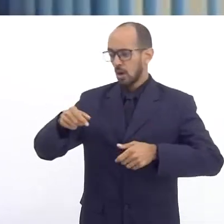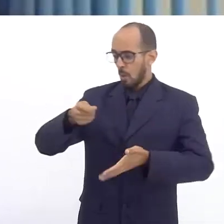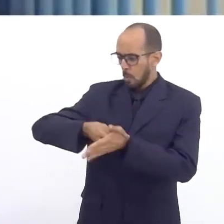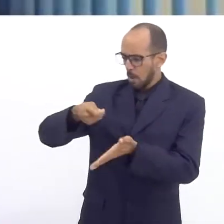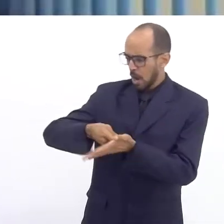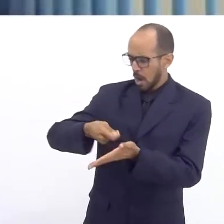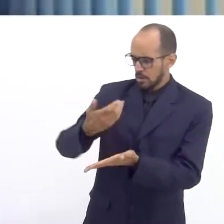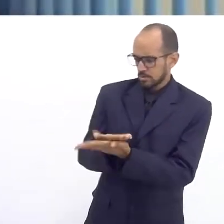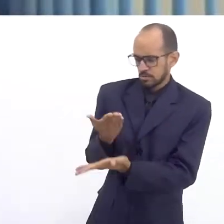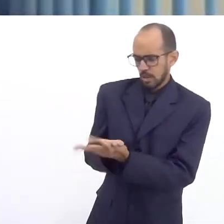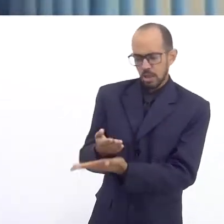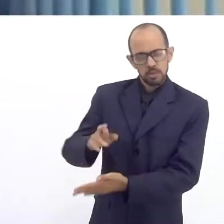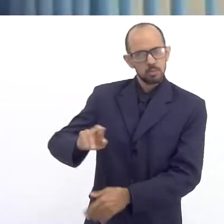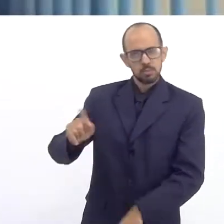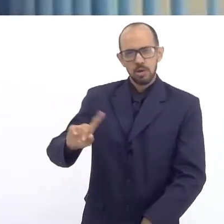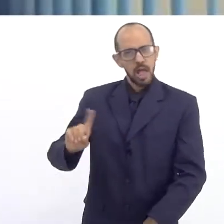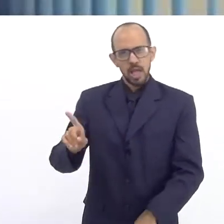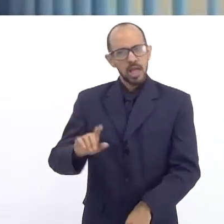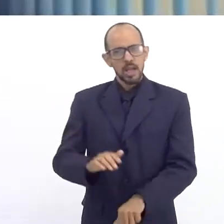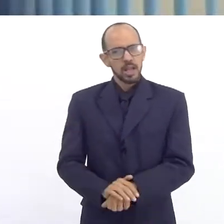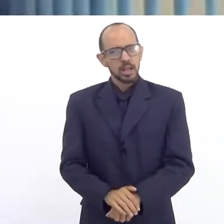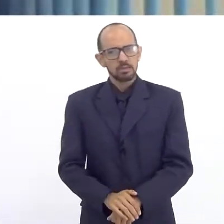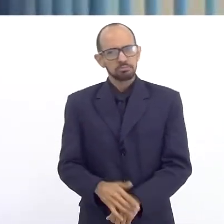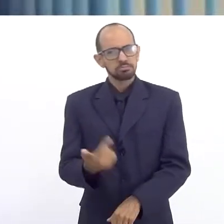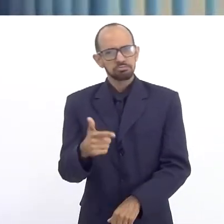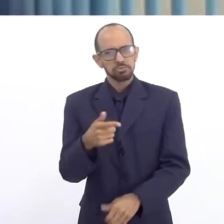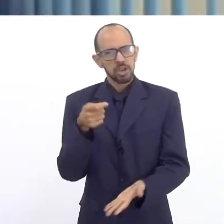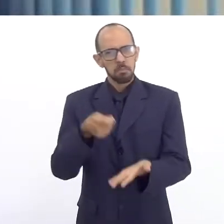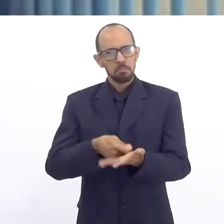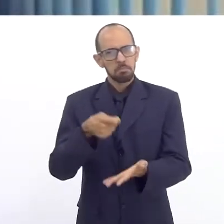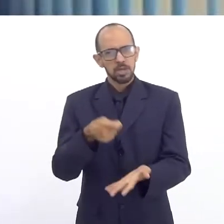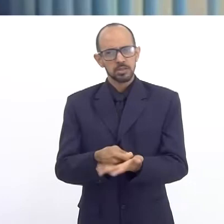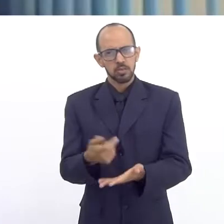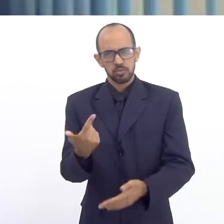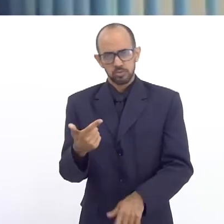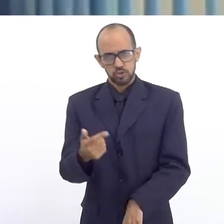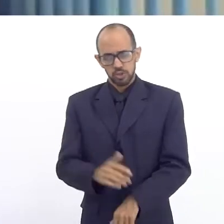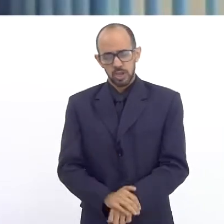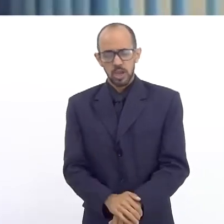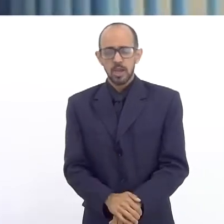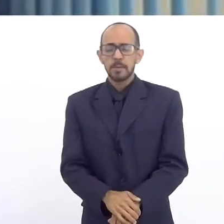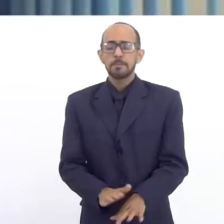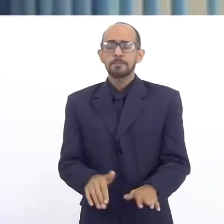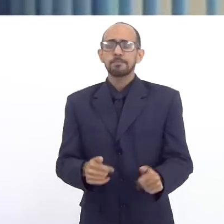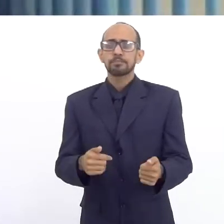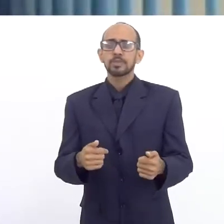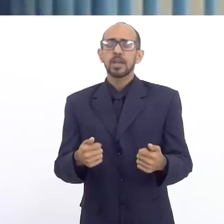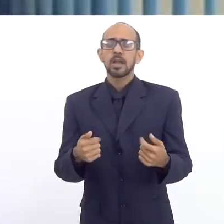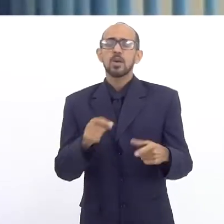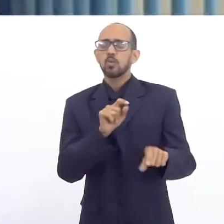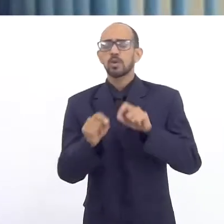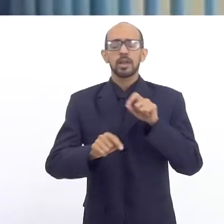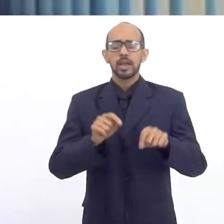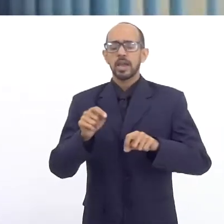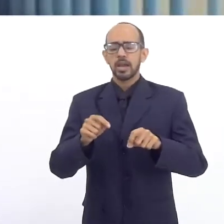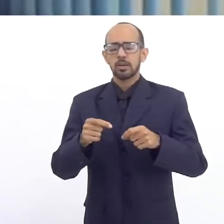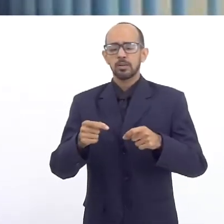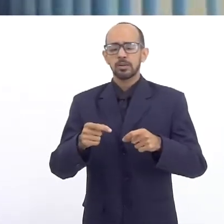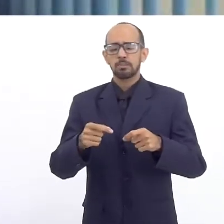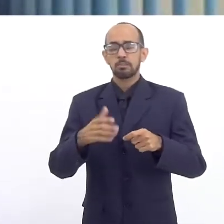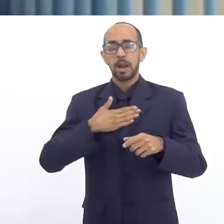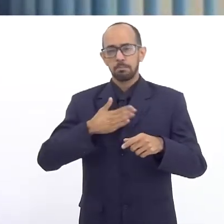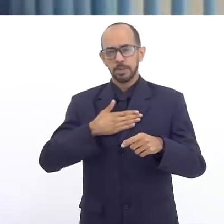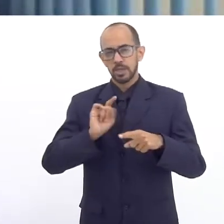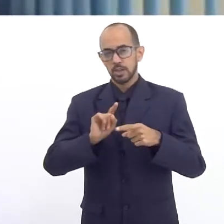é obrigado a estudar. Não era feito assim como uma pressão nem como uma obrigação. Era uma coisa que